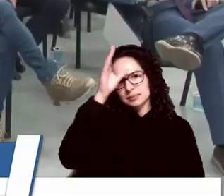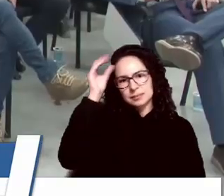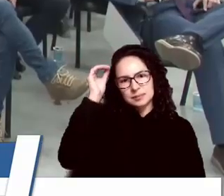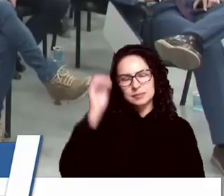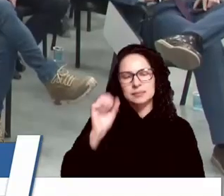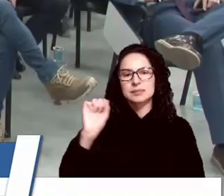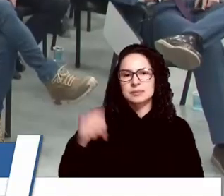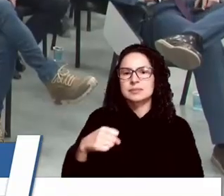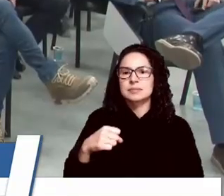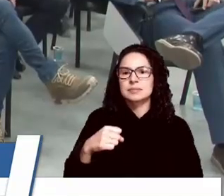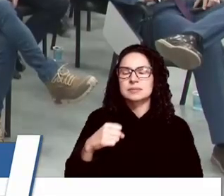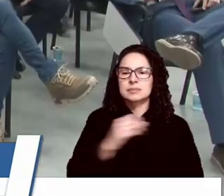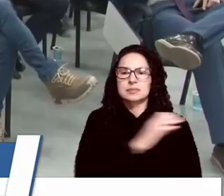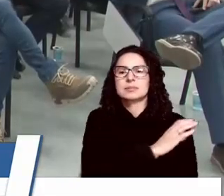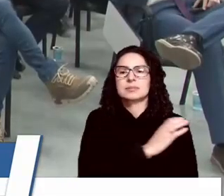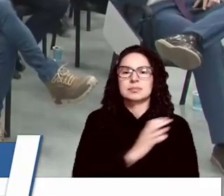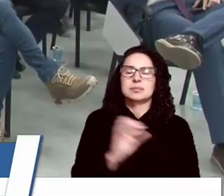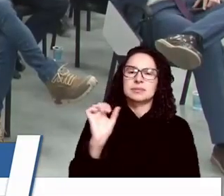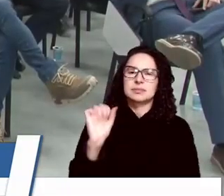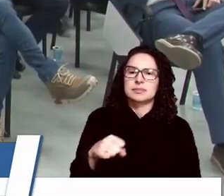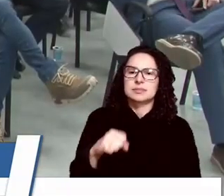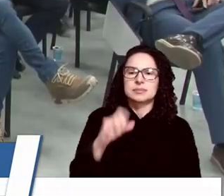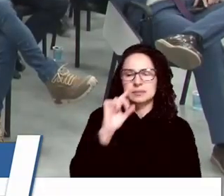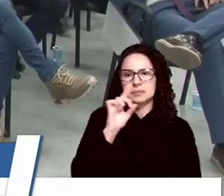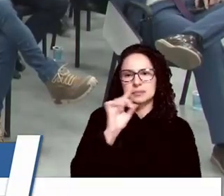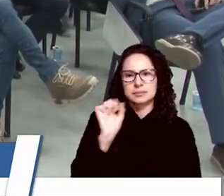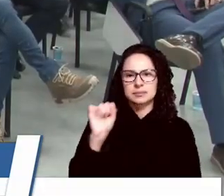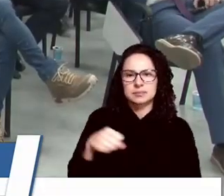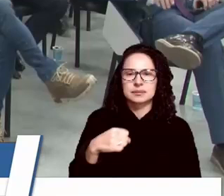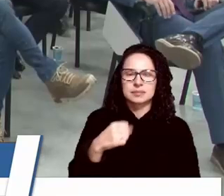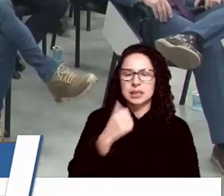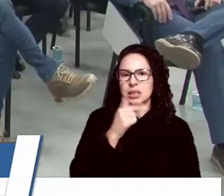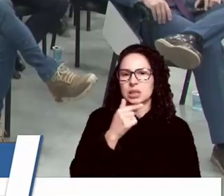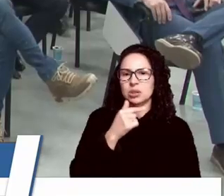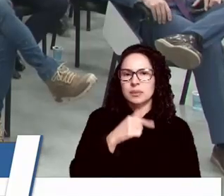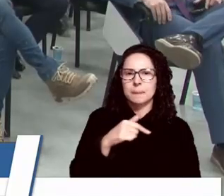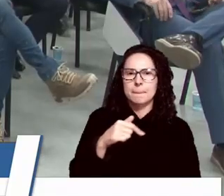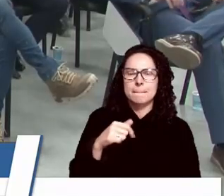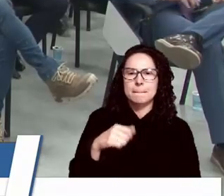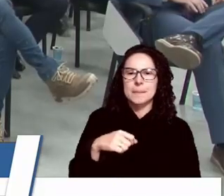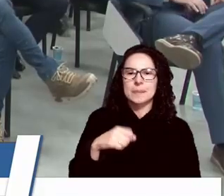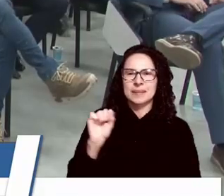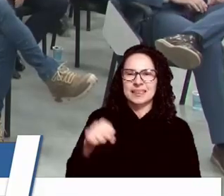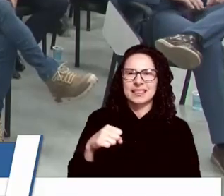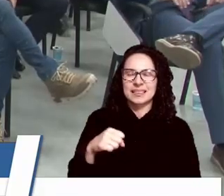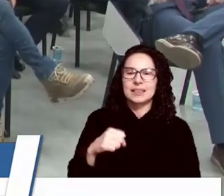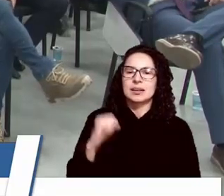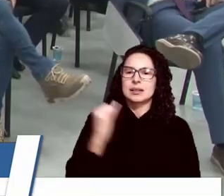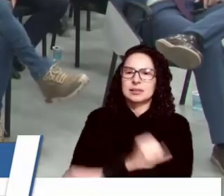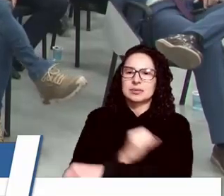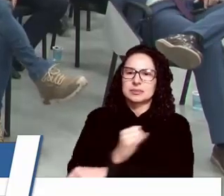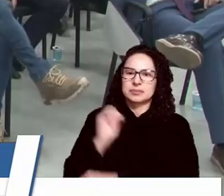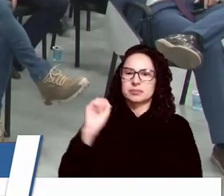Sim. Claudinei da Rocha. Sim. Daniel Bassi. Sim. Gilson Pelizaro. Sim. Hilton Ferreira.